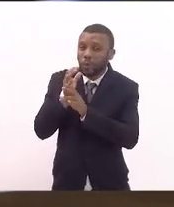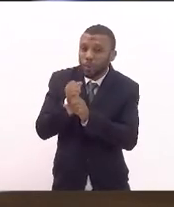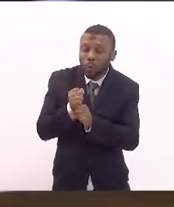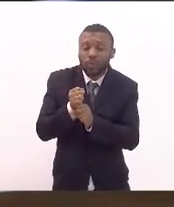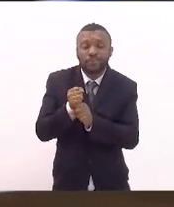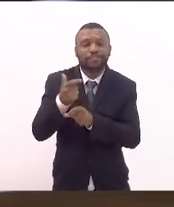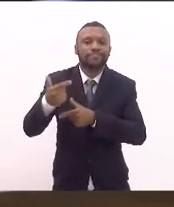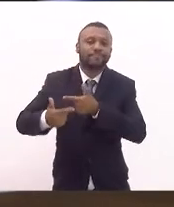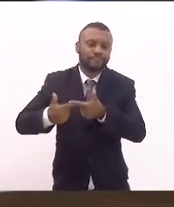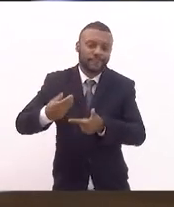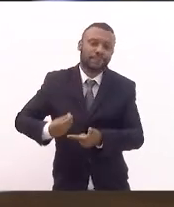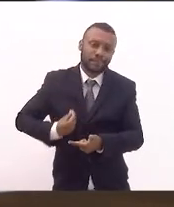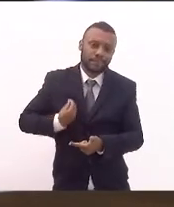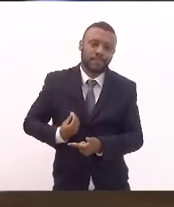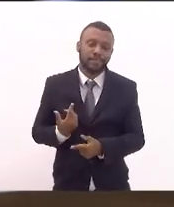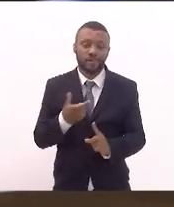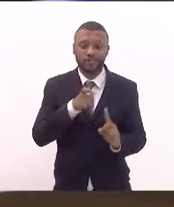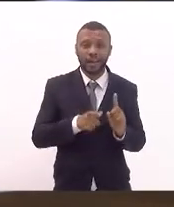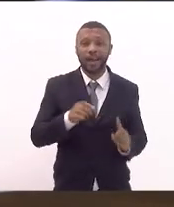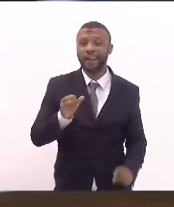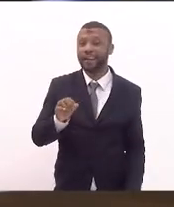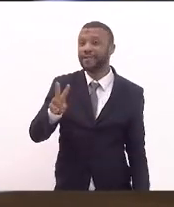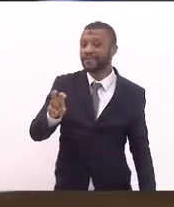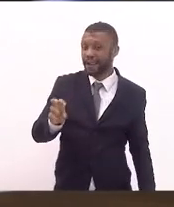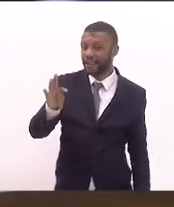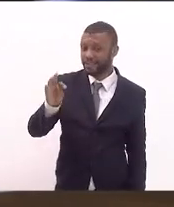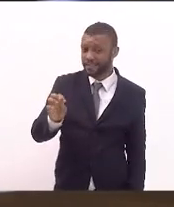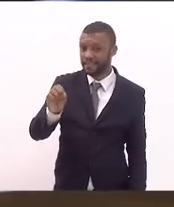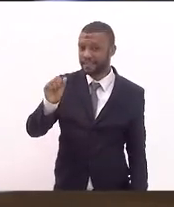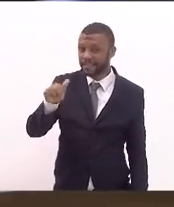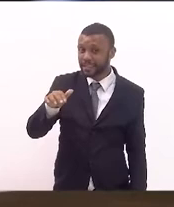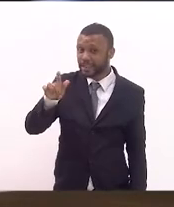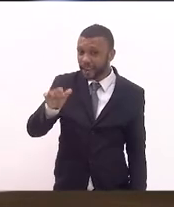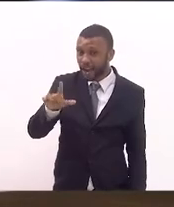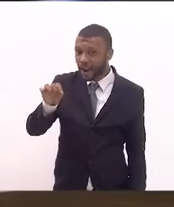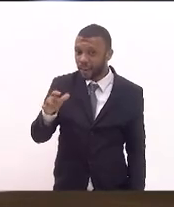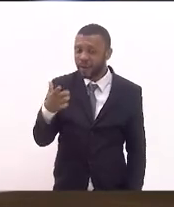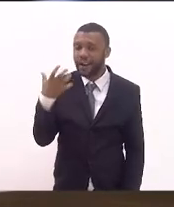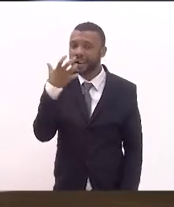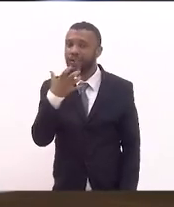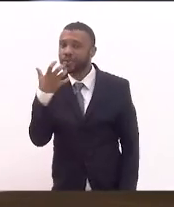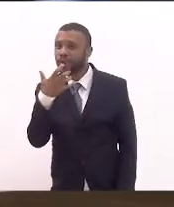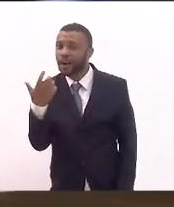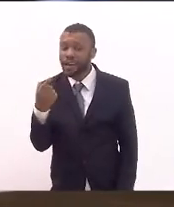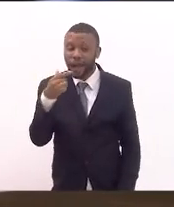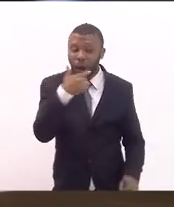nessa minha vida. Uma delas é a Ivete Sangalo, a outra é a Paula. Então,